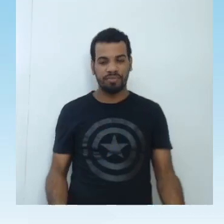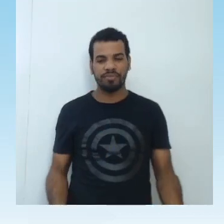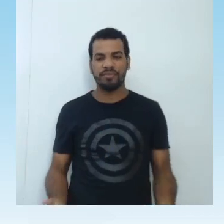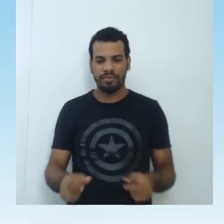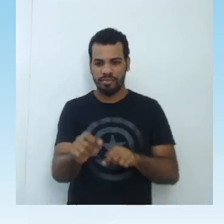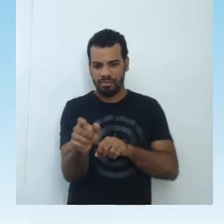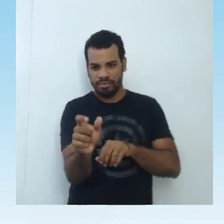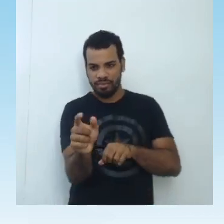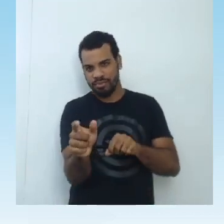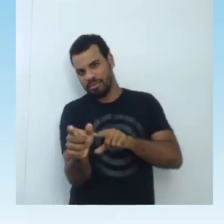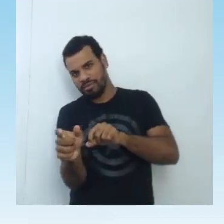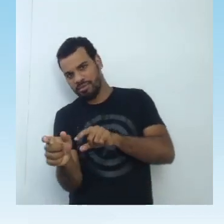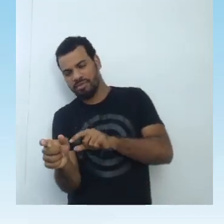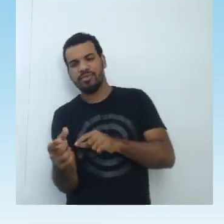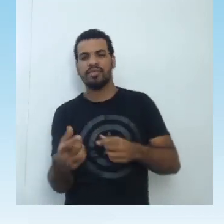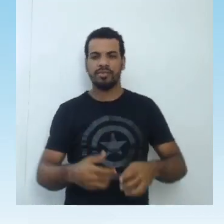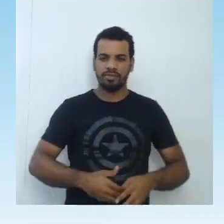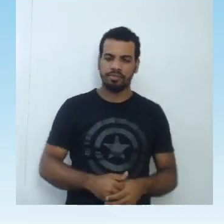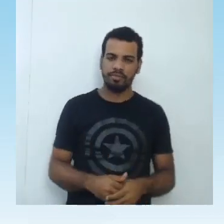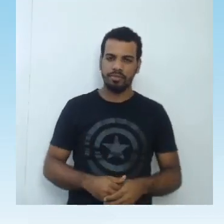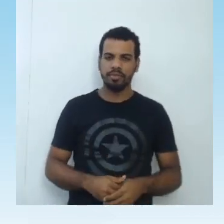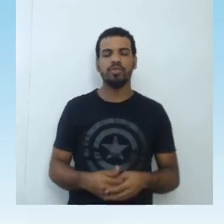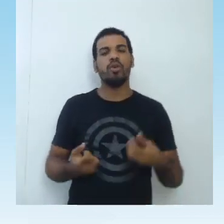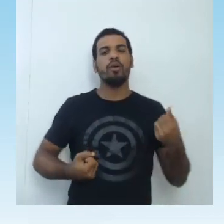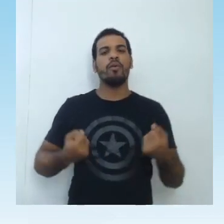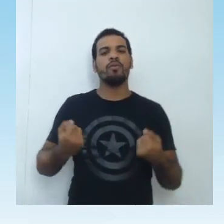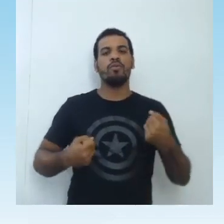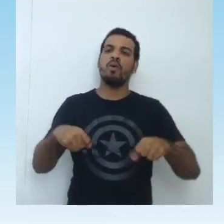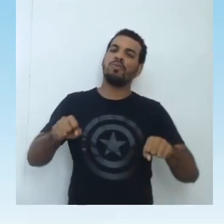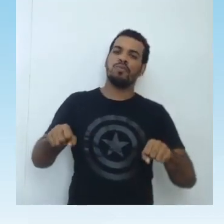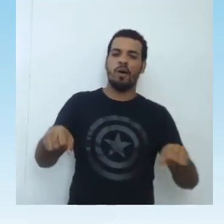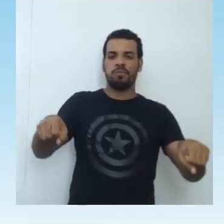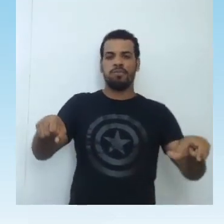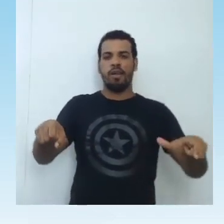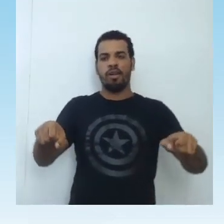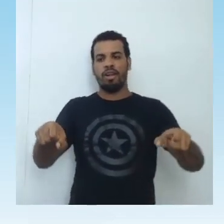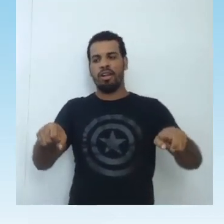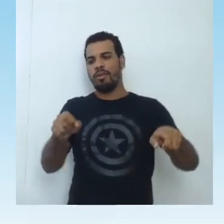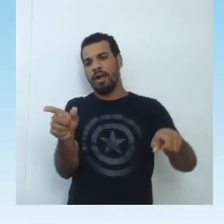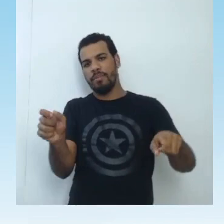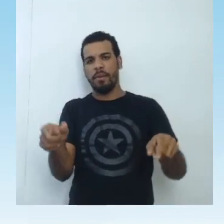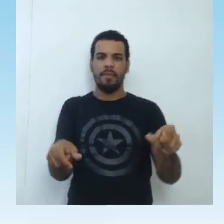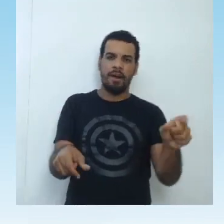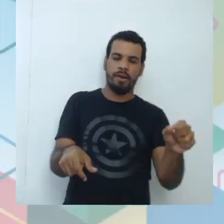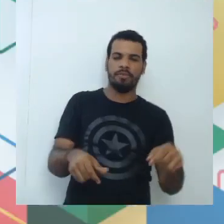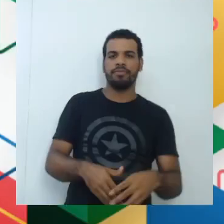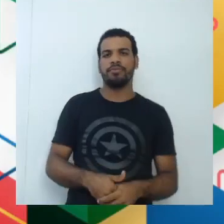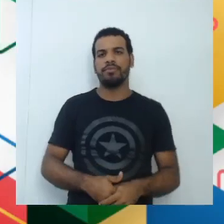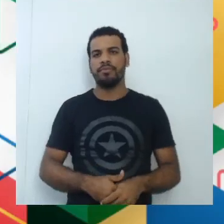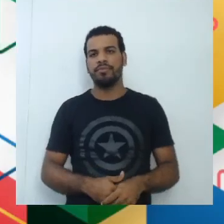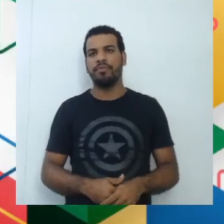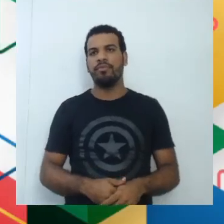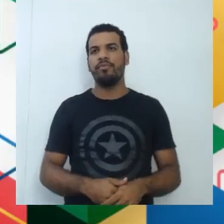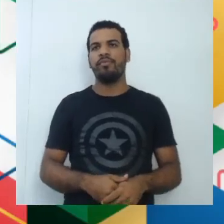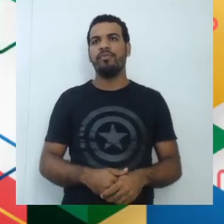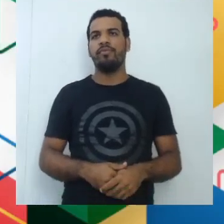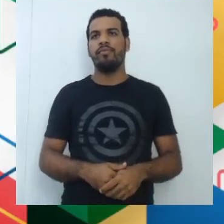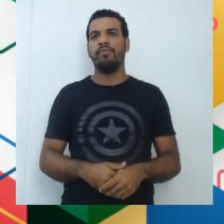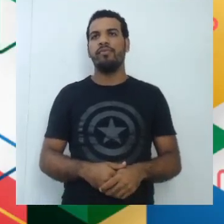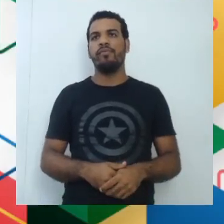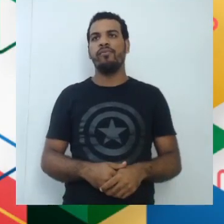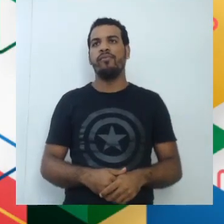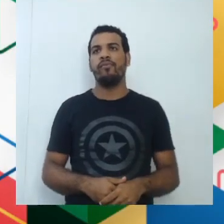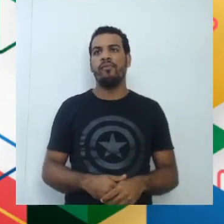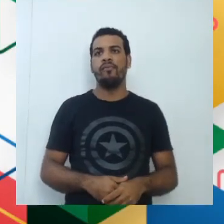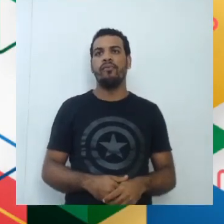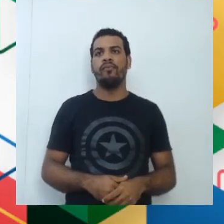pedestres sobre qual direção o motorista ou o motociclista irá tomar. Vamos pensar também nos tipos ideais, né? O Max Weber ele